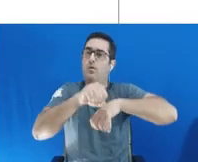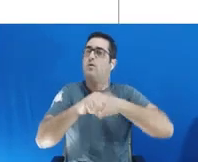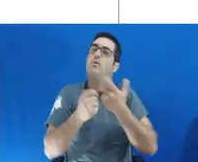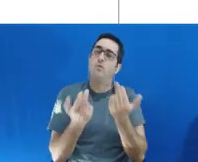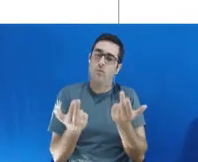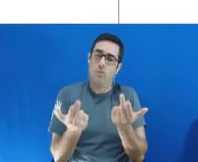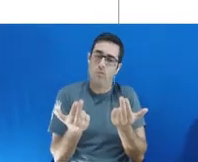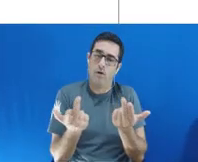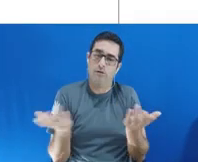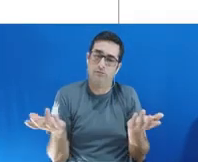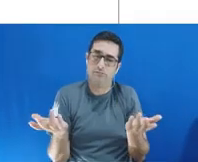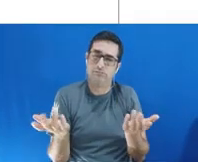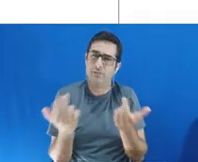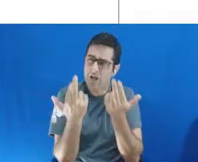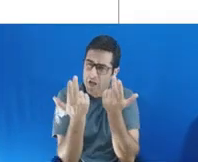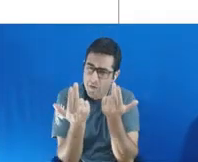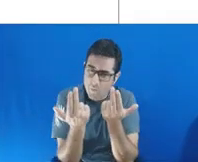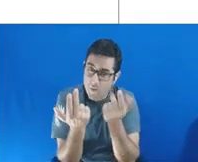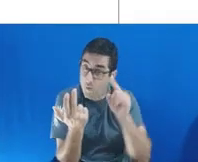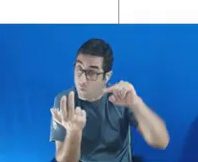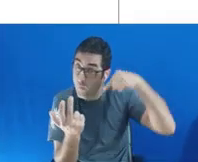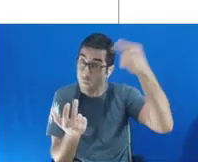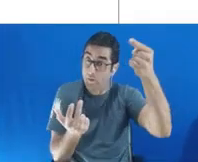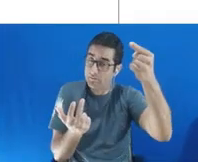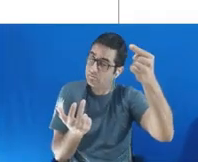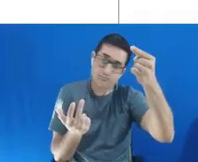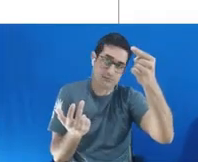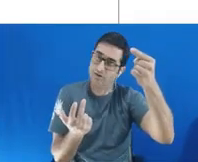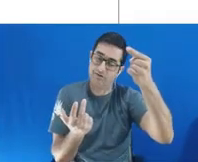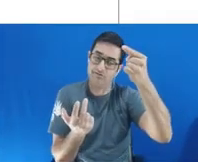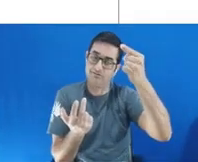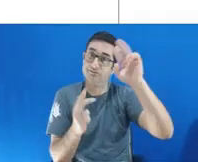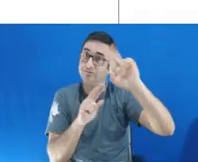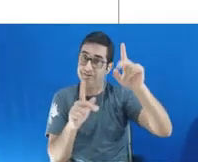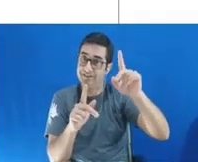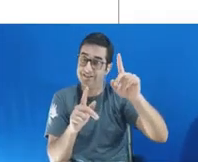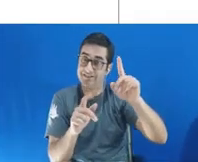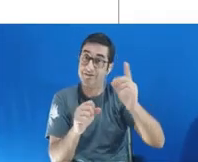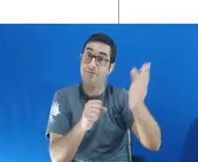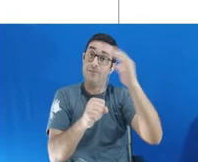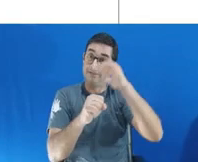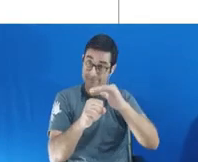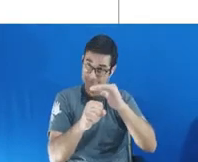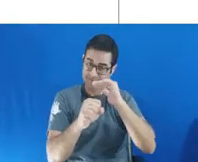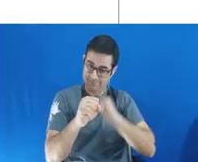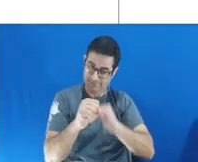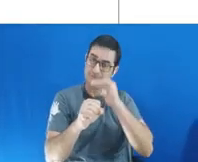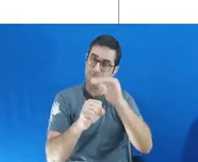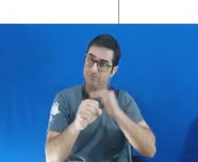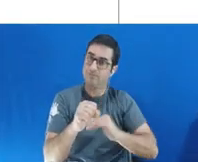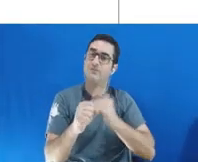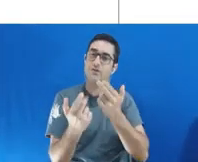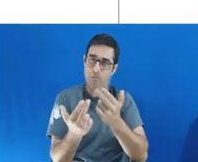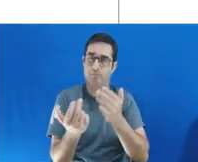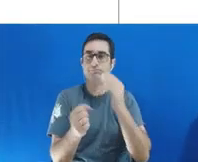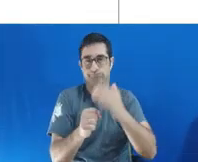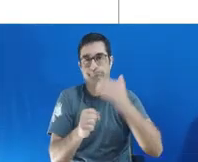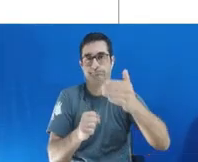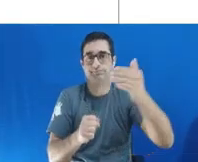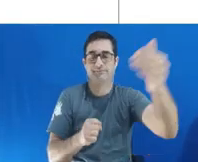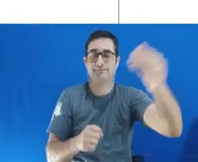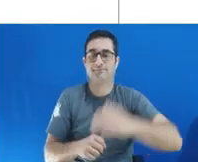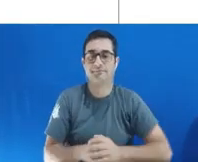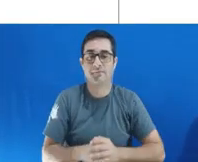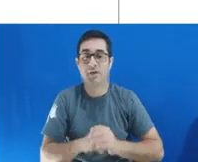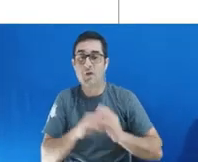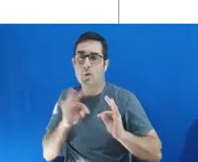núcleo. Eles não são iguais a esse aqui, mas entre eles são iguais. E assim sucessivamente. Eu posso dizer para